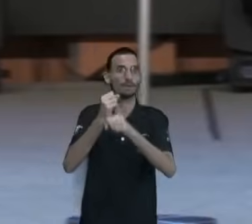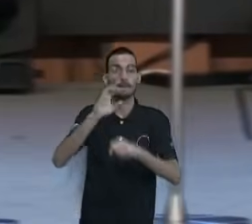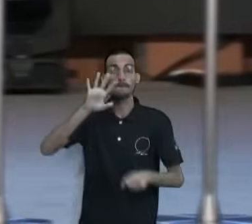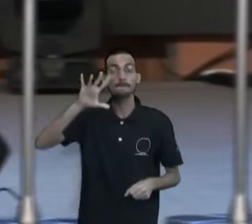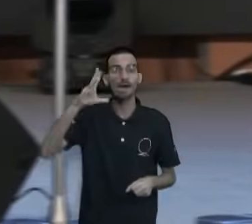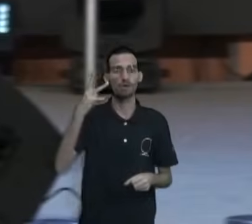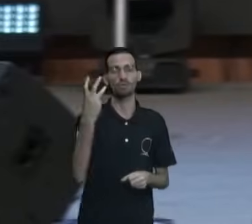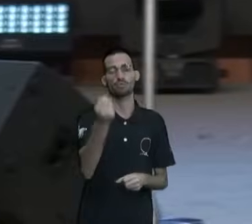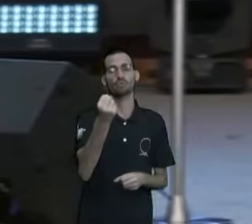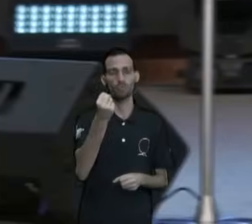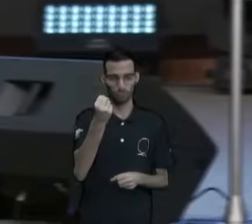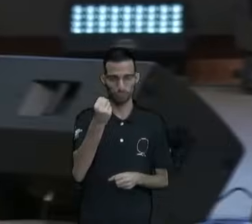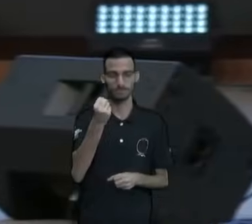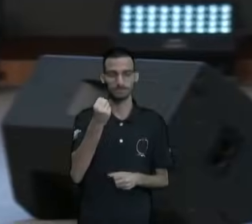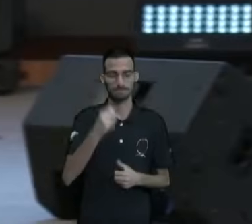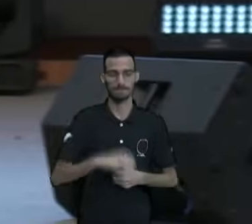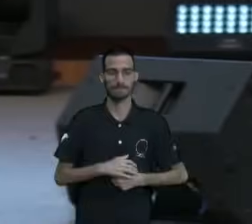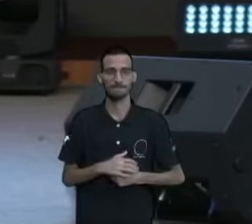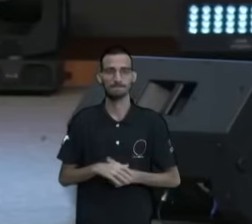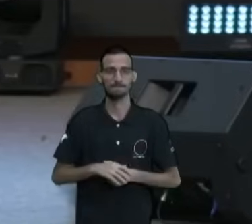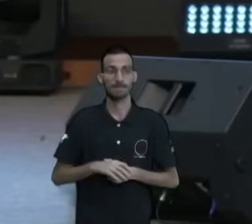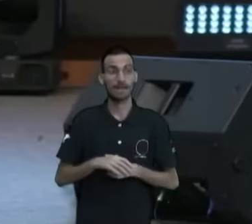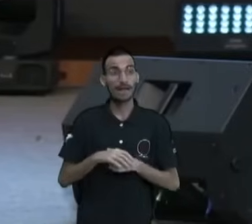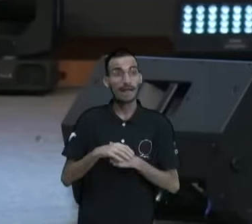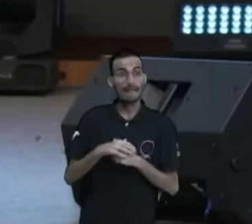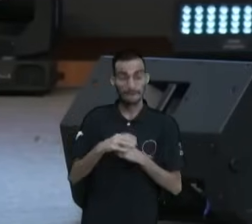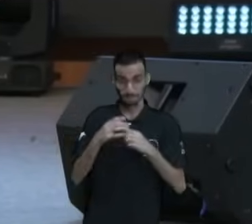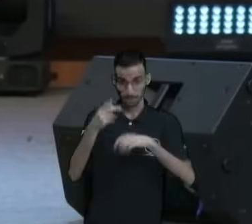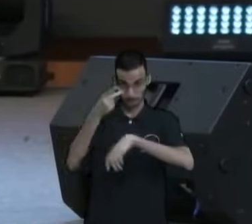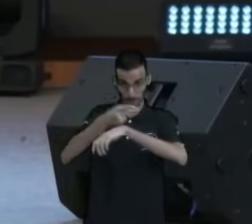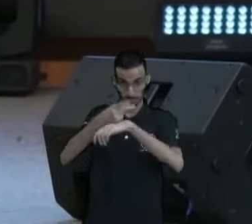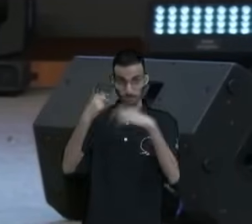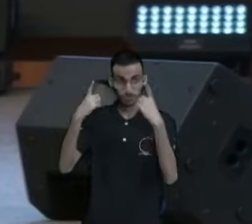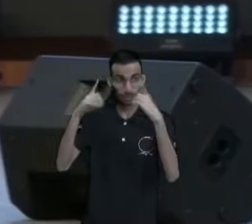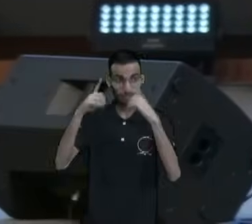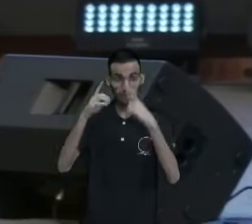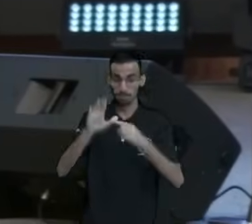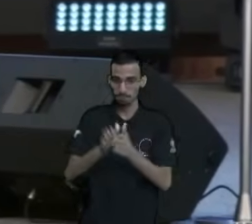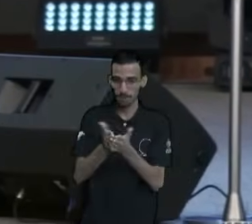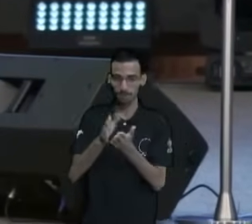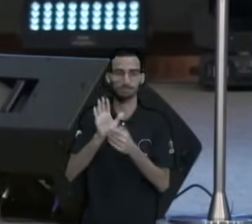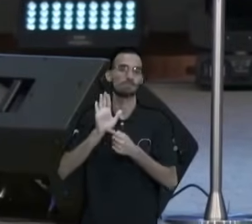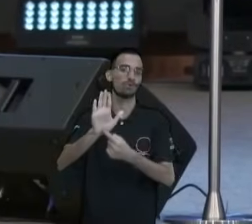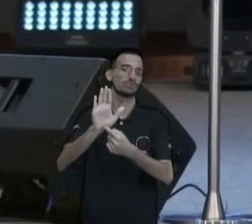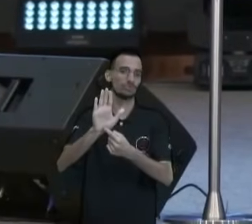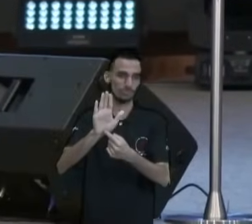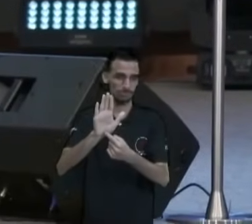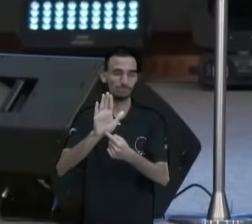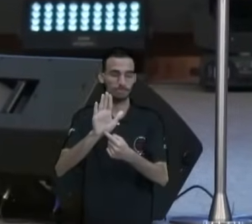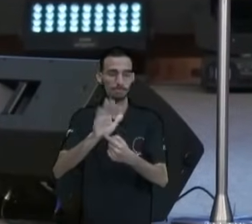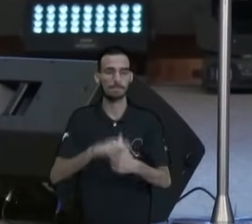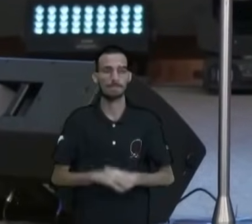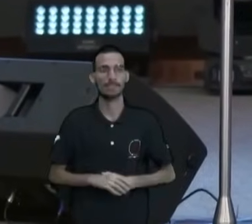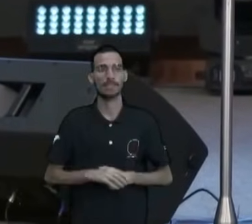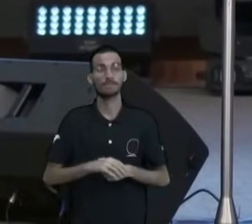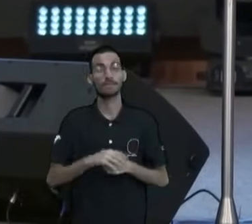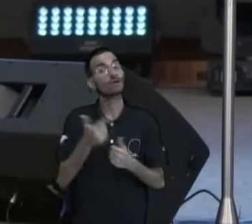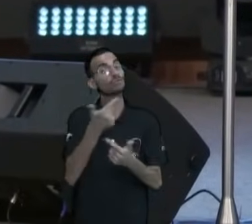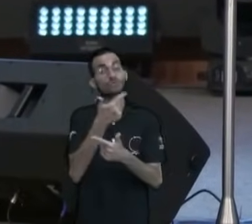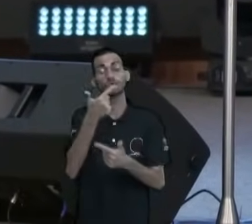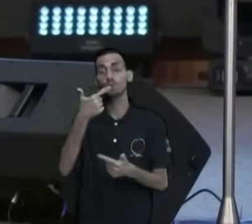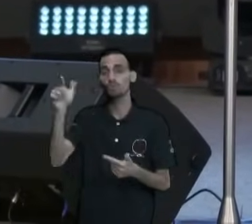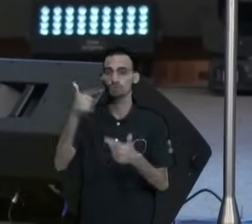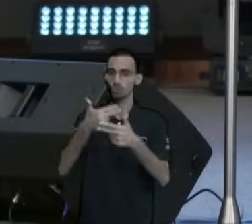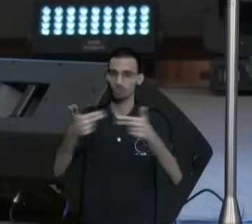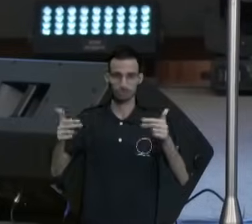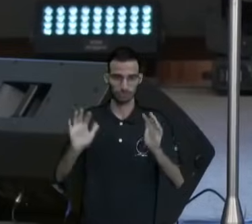isso não o tempo a primeira coisa eu vou te mostrar vou te mostrar como é que é como é que